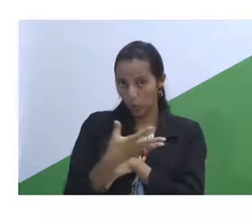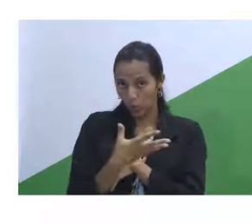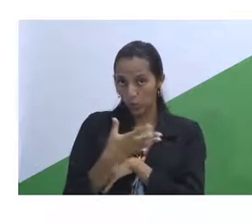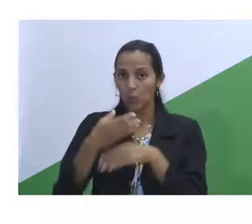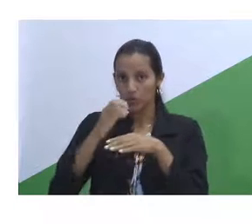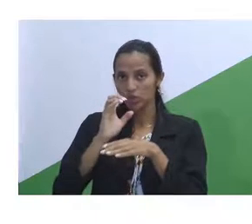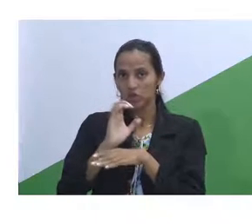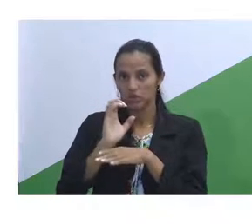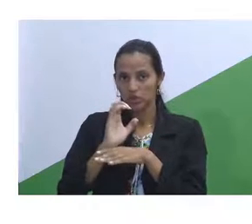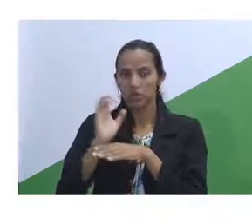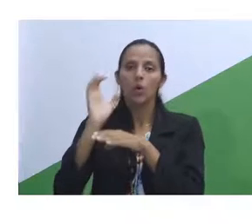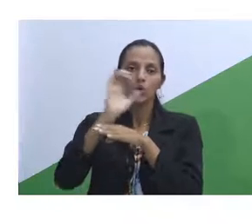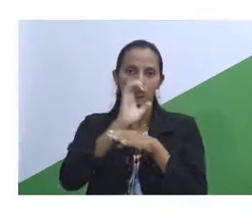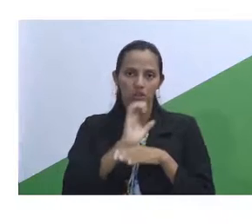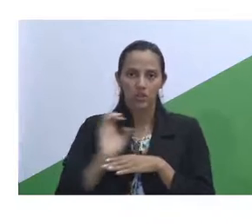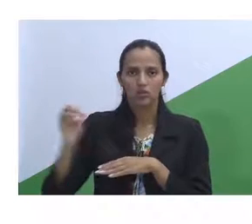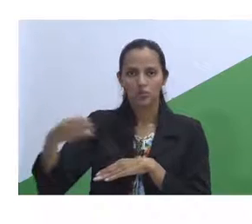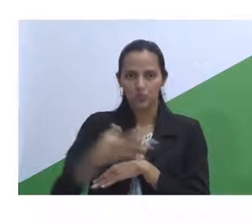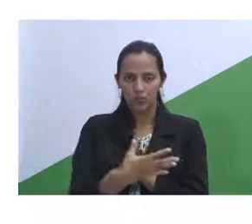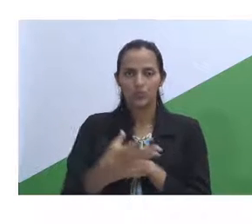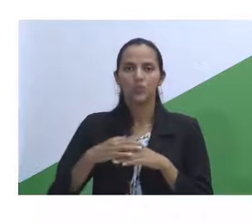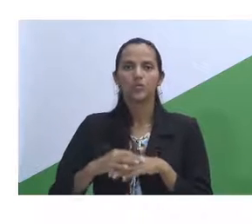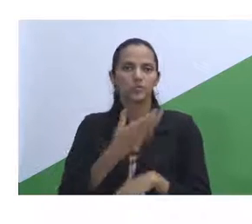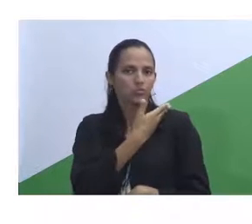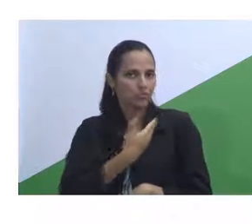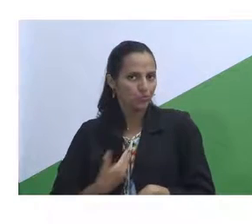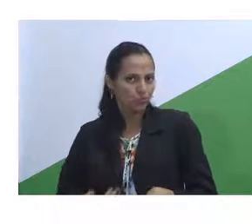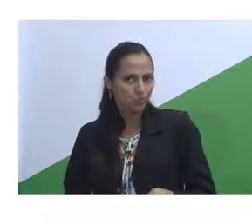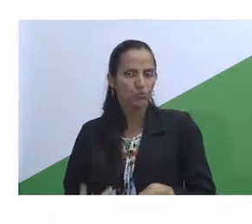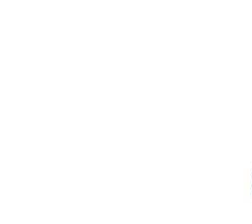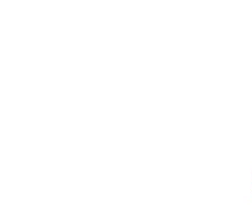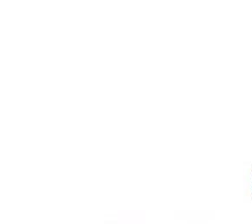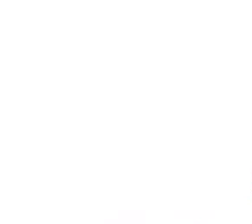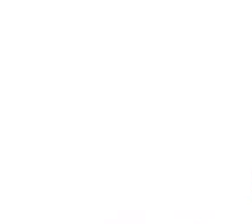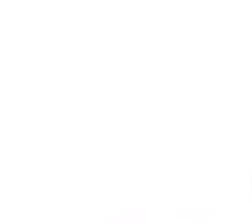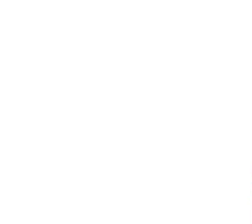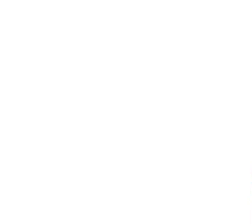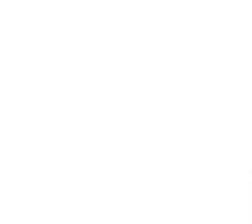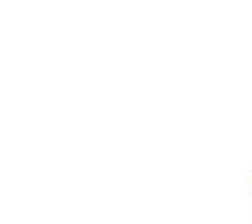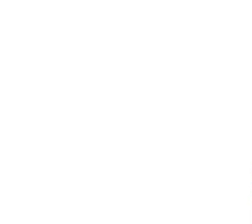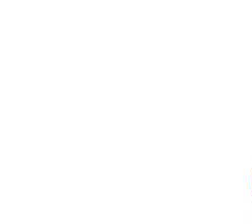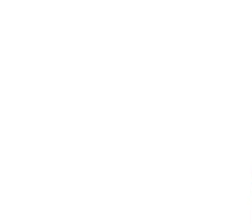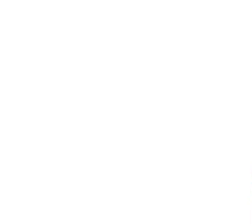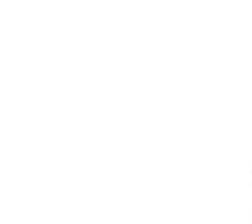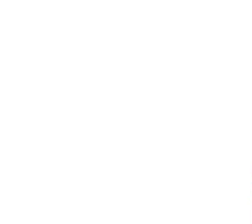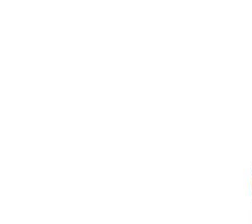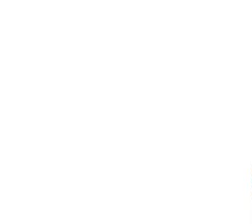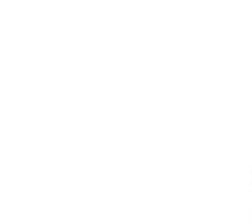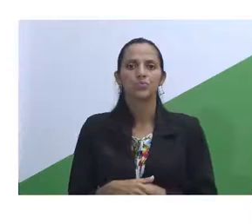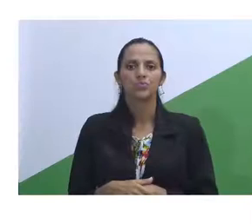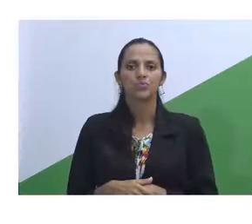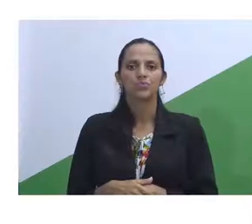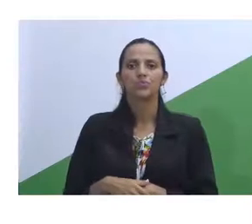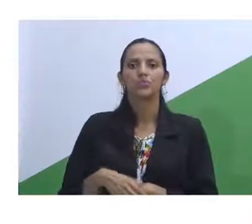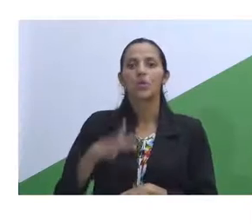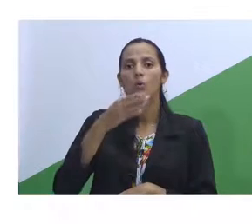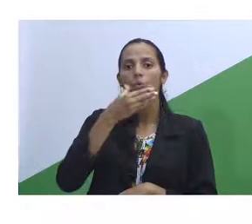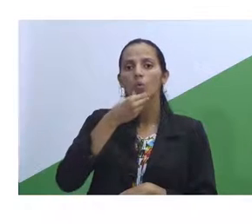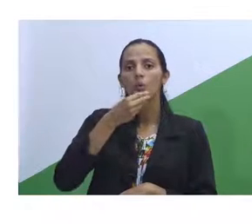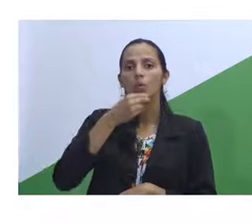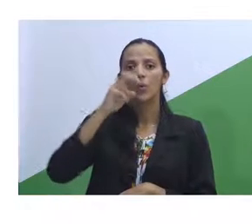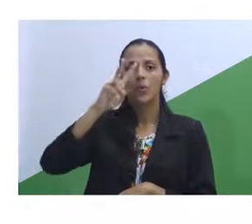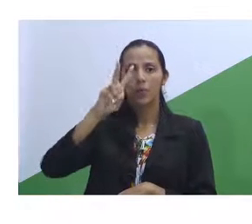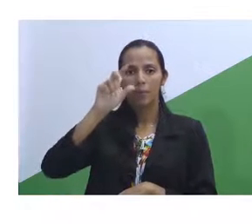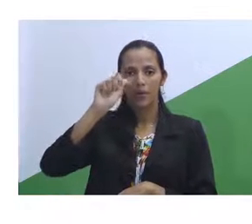do Estado Novo, porque não queria sair do governo. Foi descoberto, então, que o plano, ele era falso. Vargas, então, olha só.